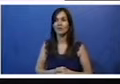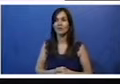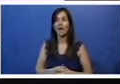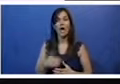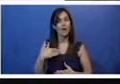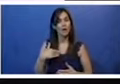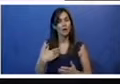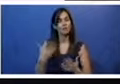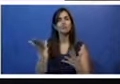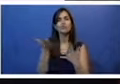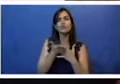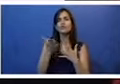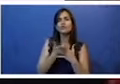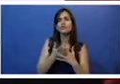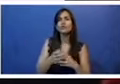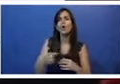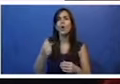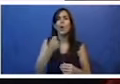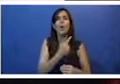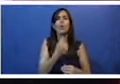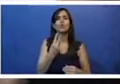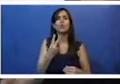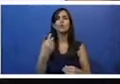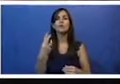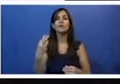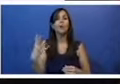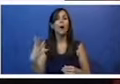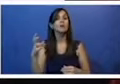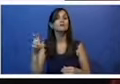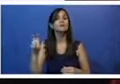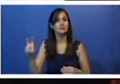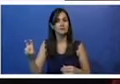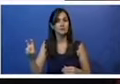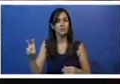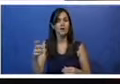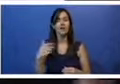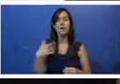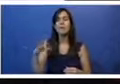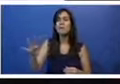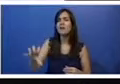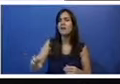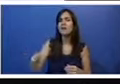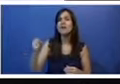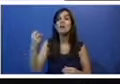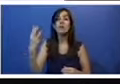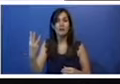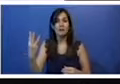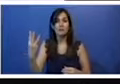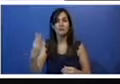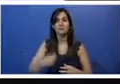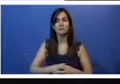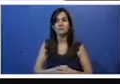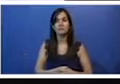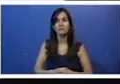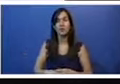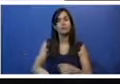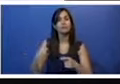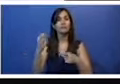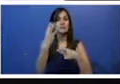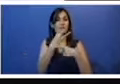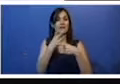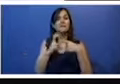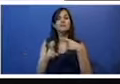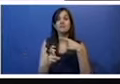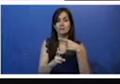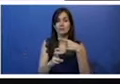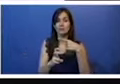Eu dividi em 1 2 3 4 5 e peguei três partes vocês vão completar aqui